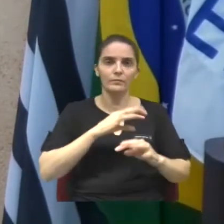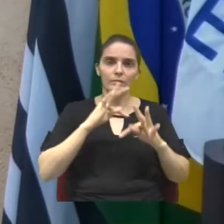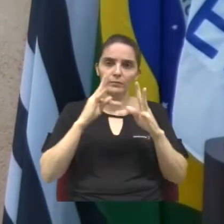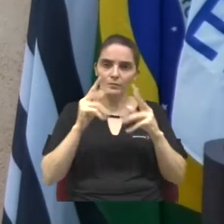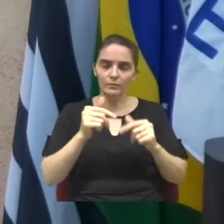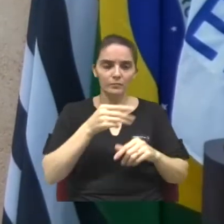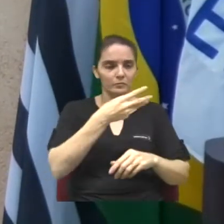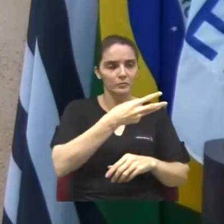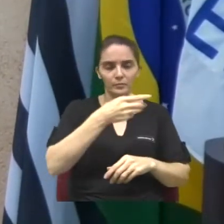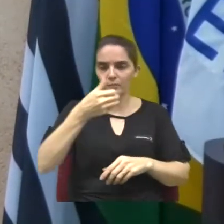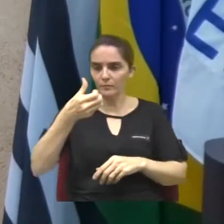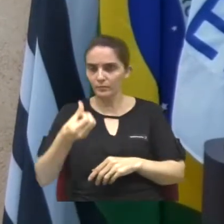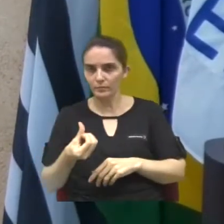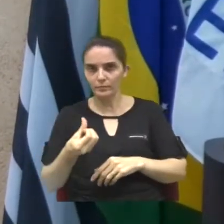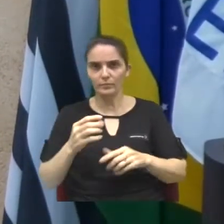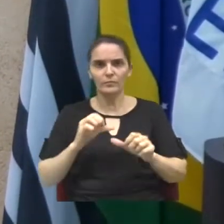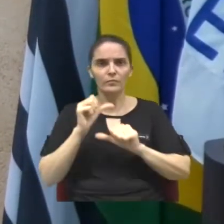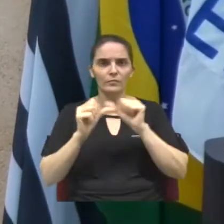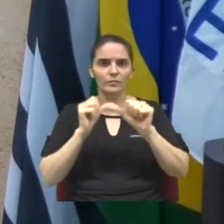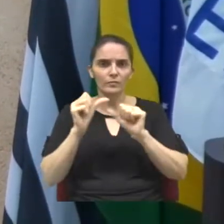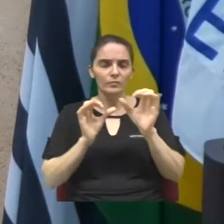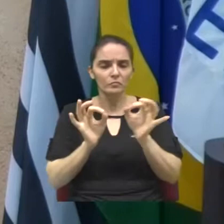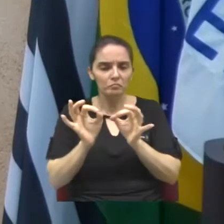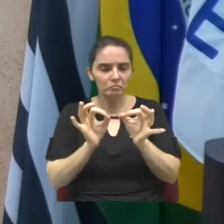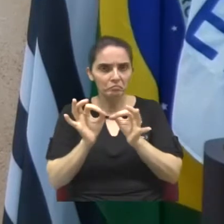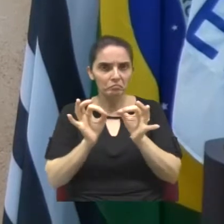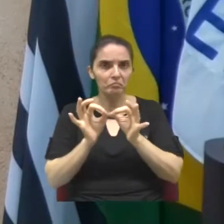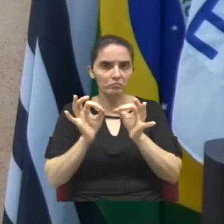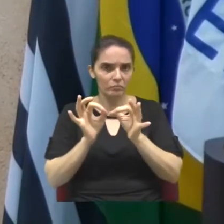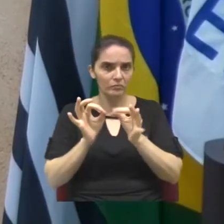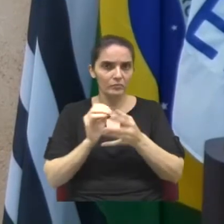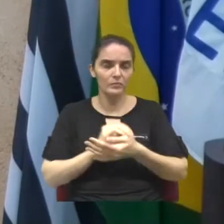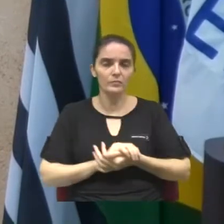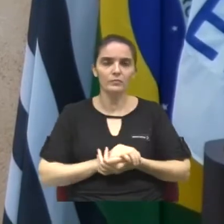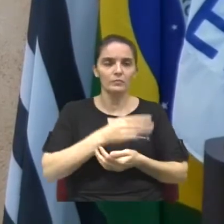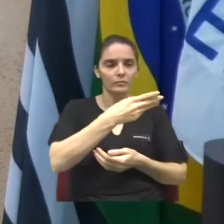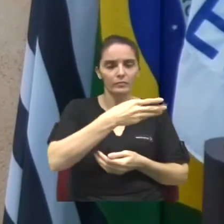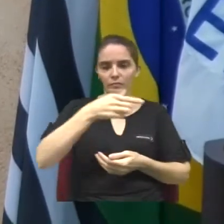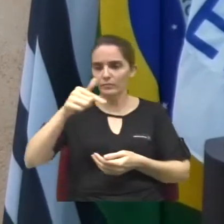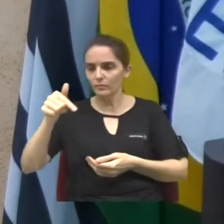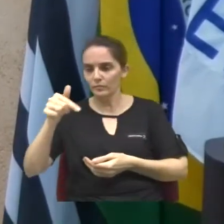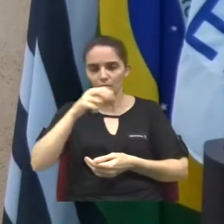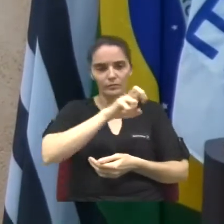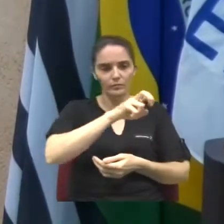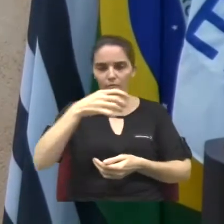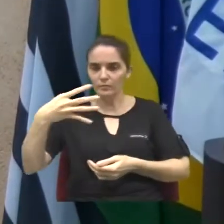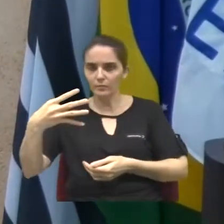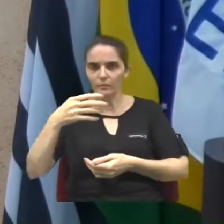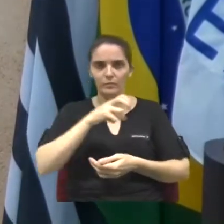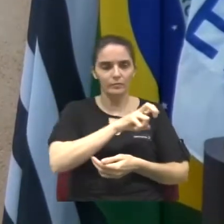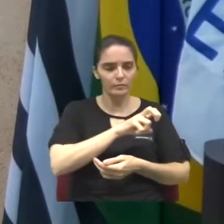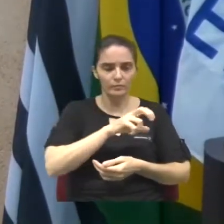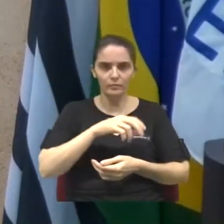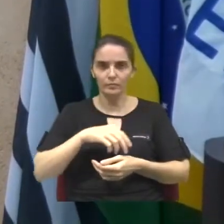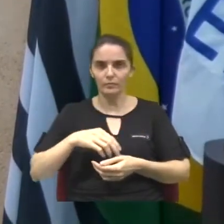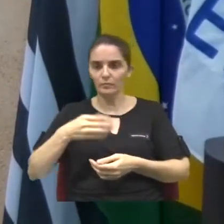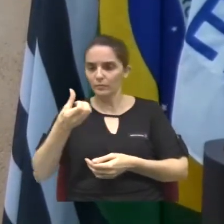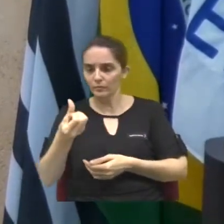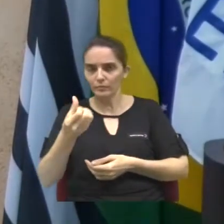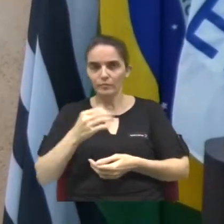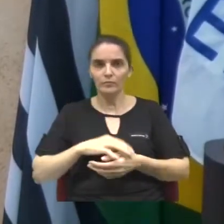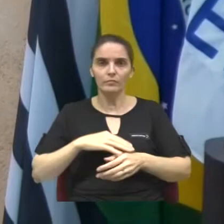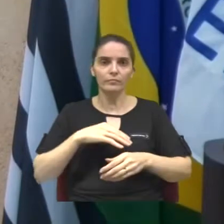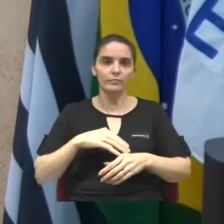para 16, 16 para 3, 10 para 1, 3 para 7, 5 para 4, 1 para 5, 5 para